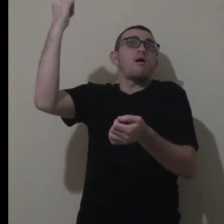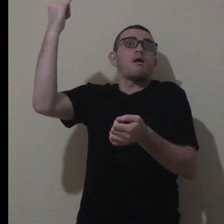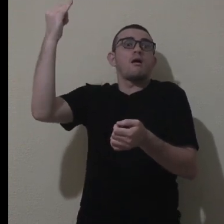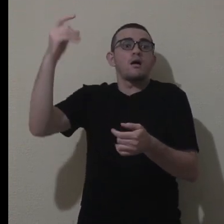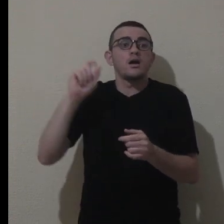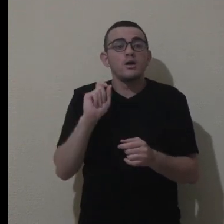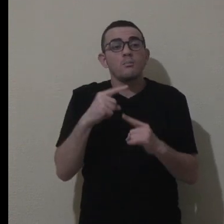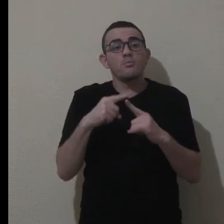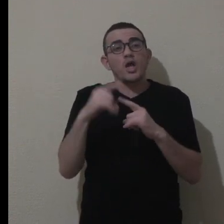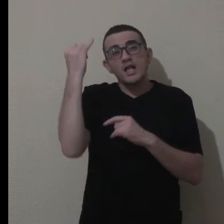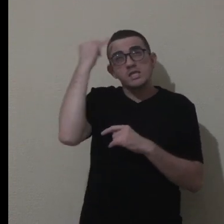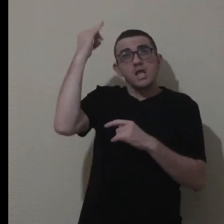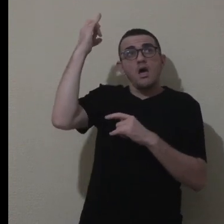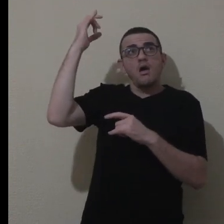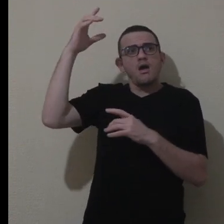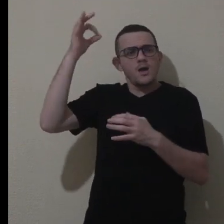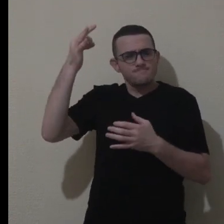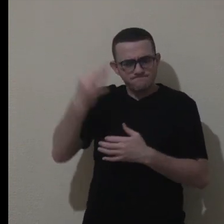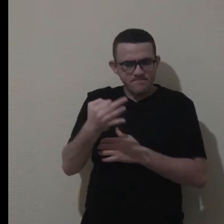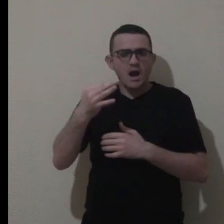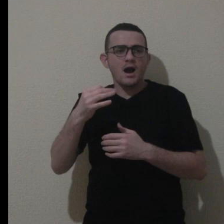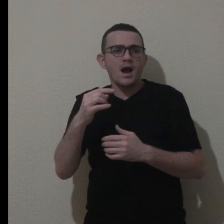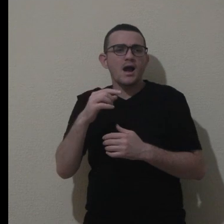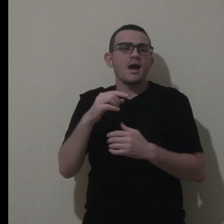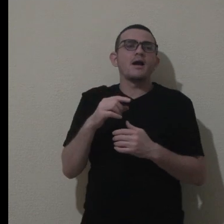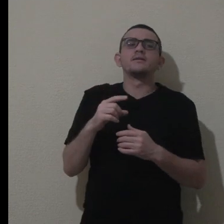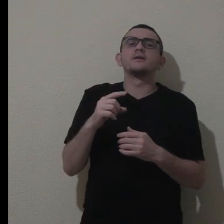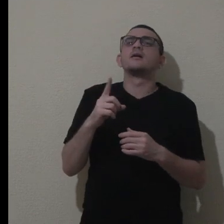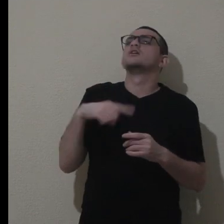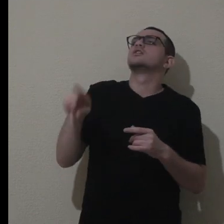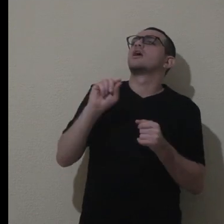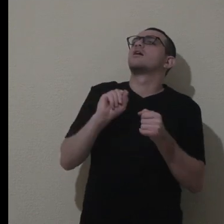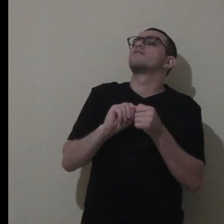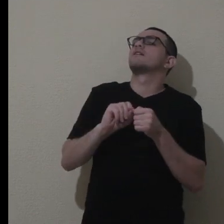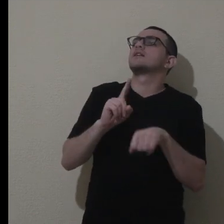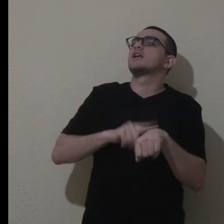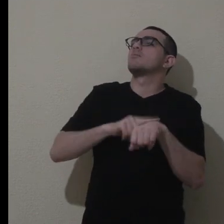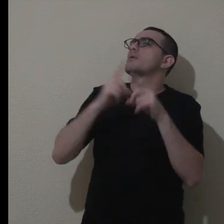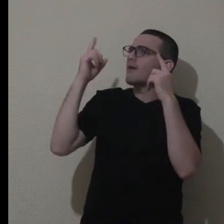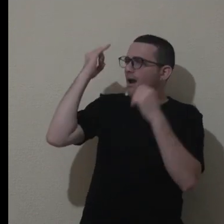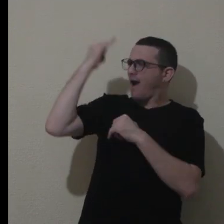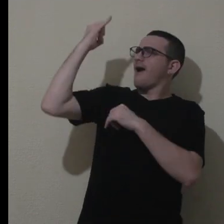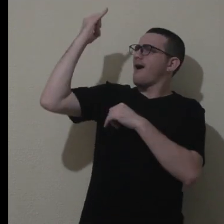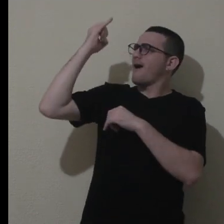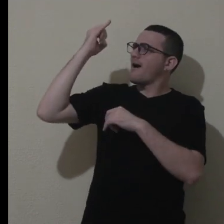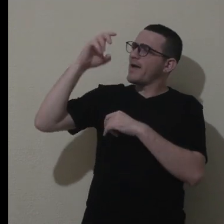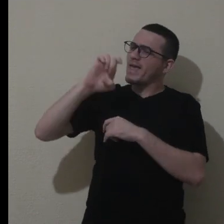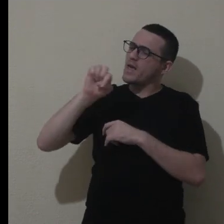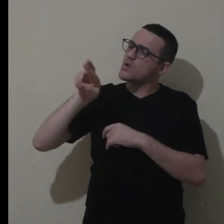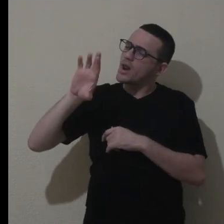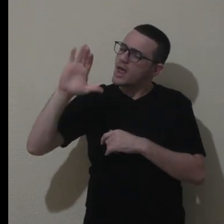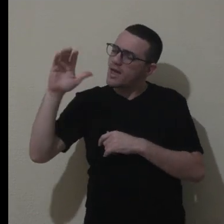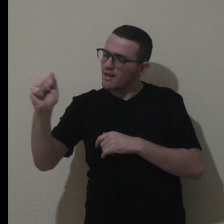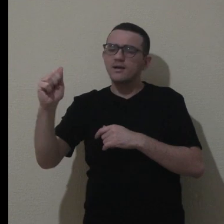Geralmente, as ideias brilhantes, bem sacadas, ou geniais que vocês, ou aquele momento eureka,